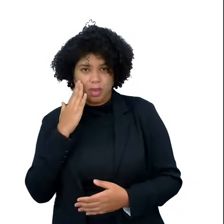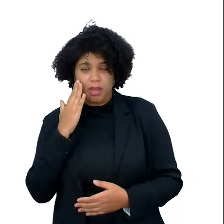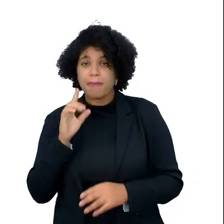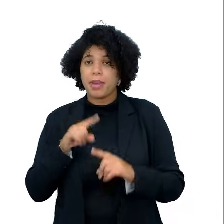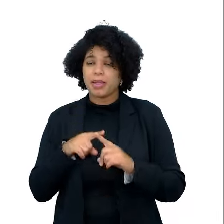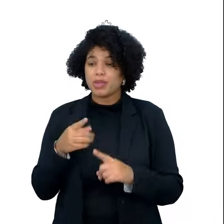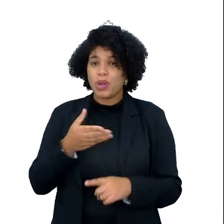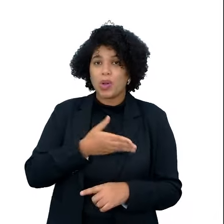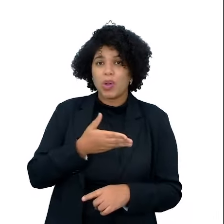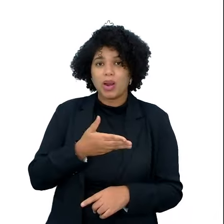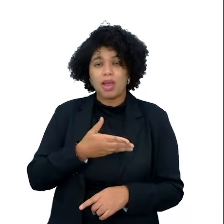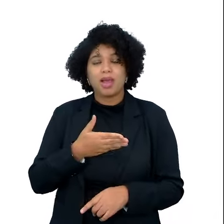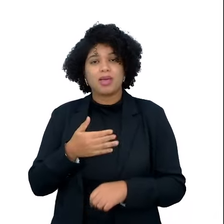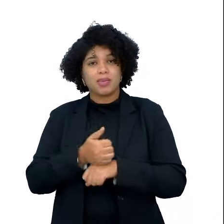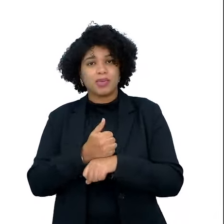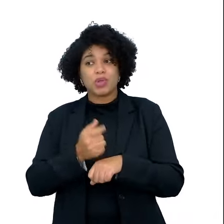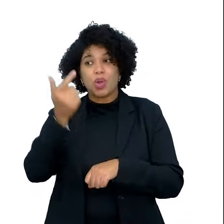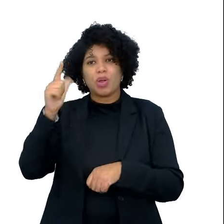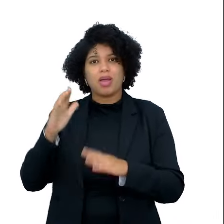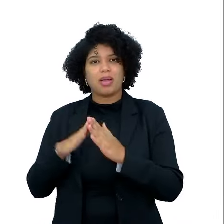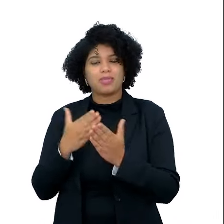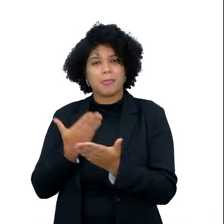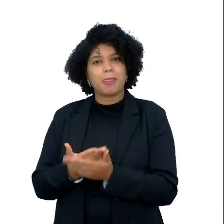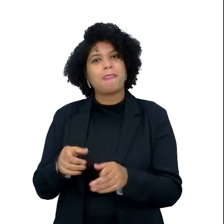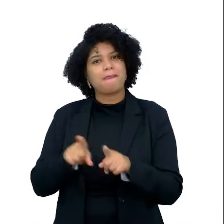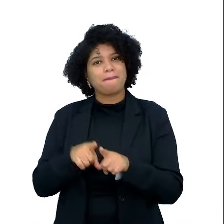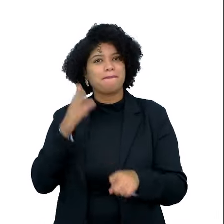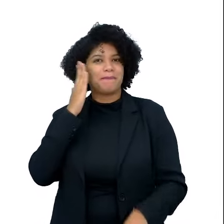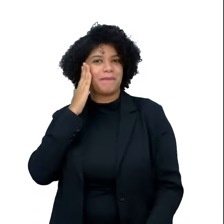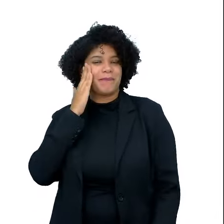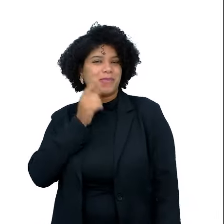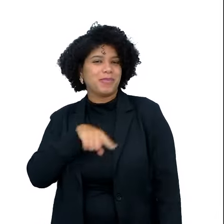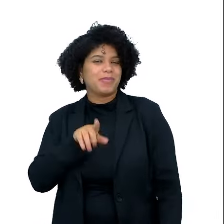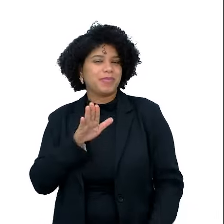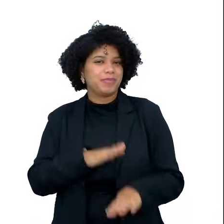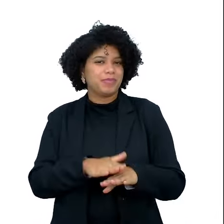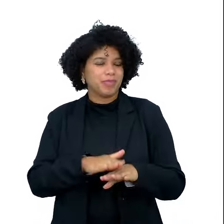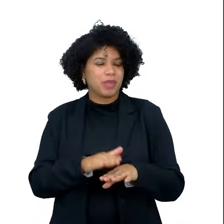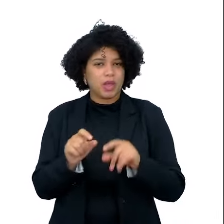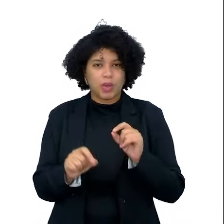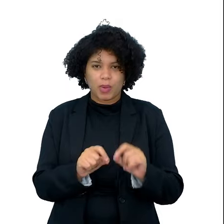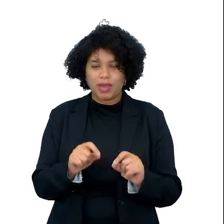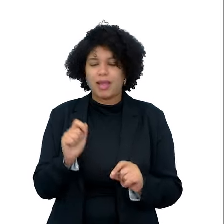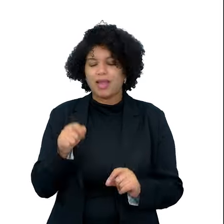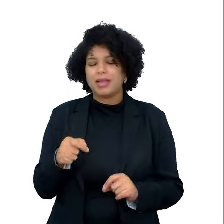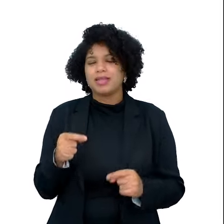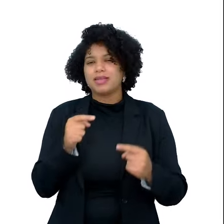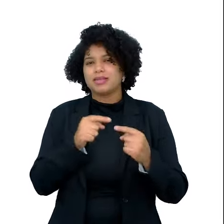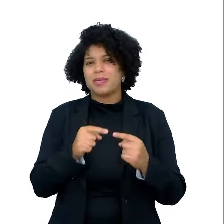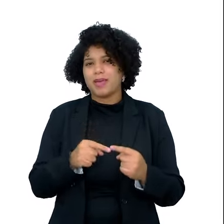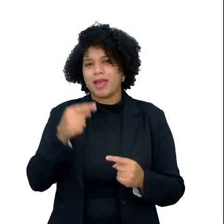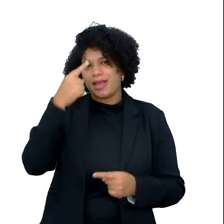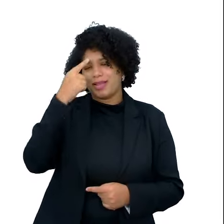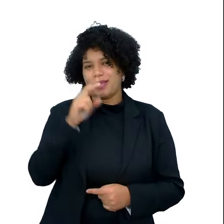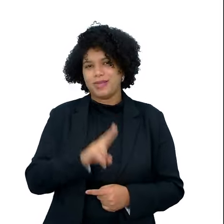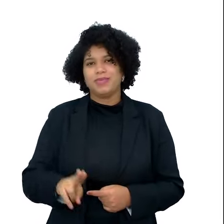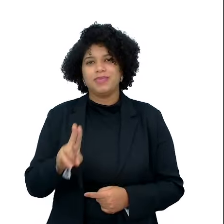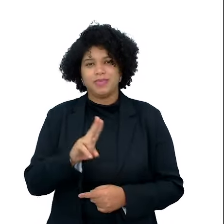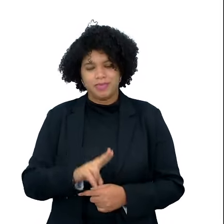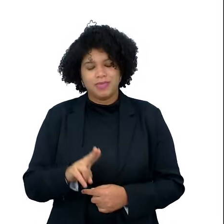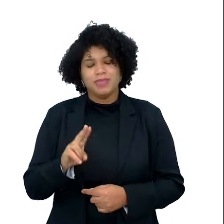de vocês que estão em outras escolas também saibam e eles possam utilizar dessas ideias com